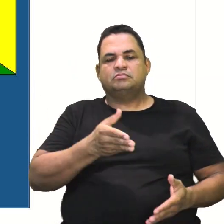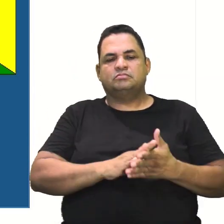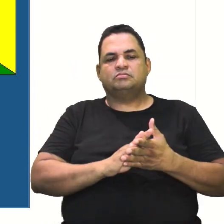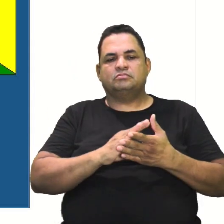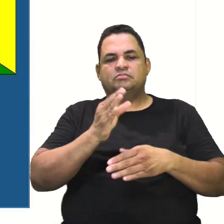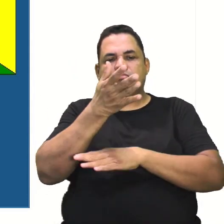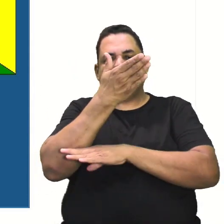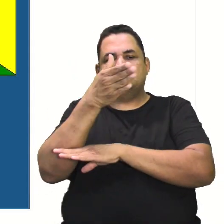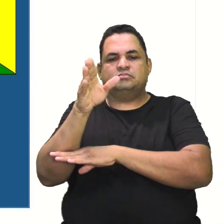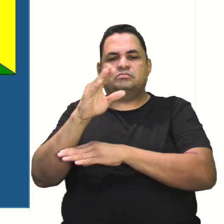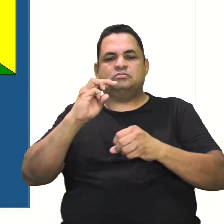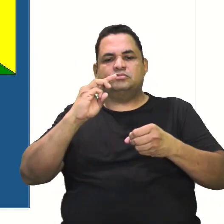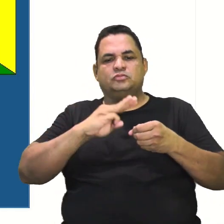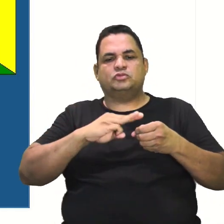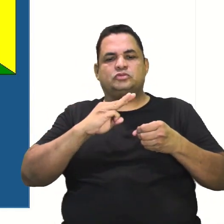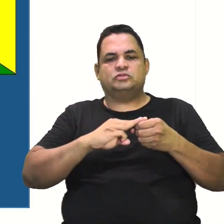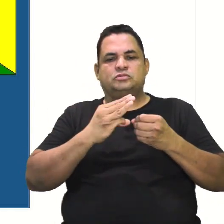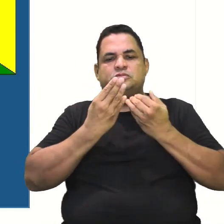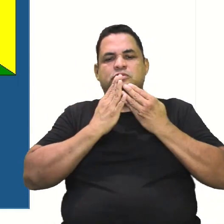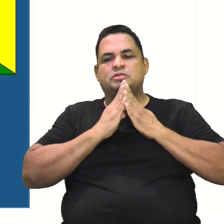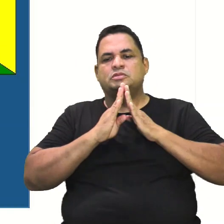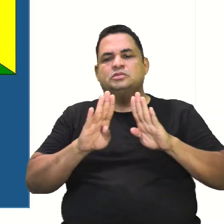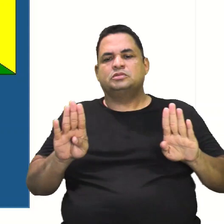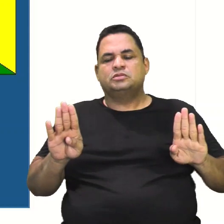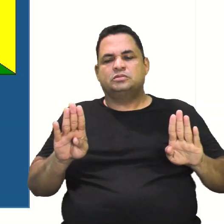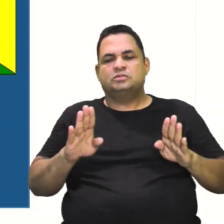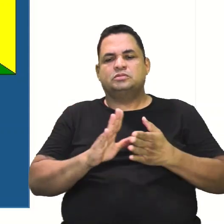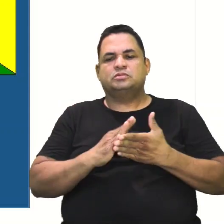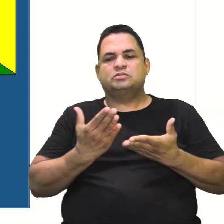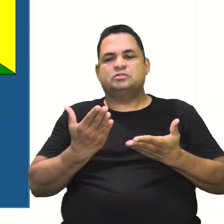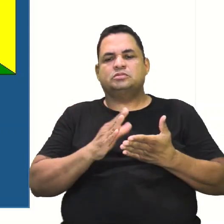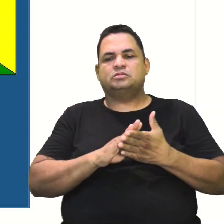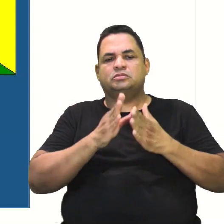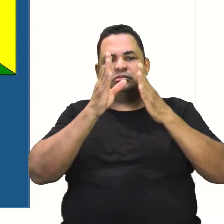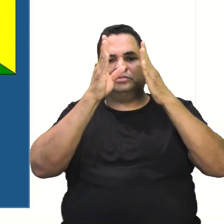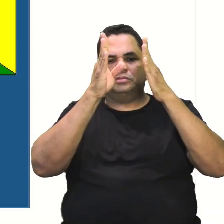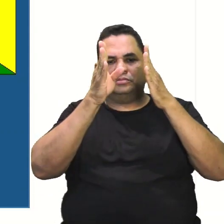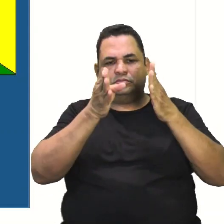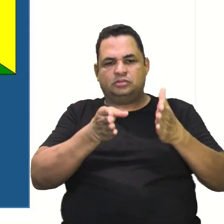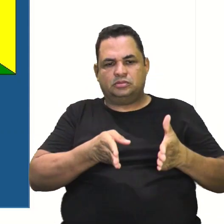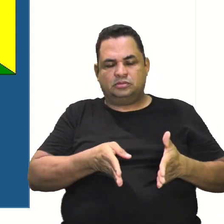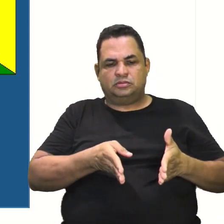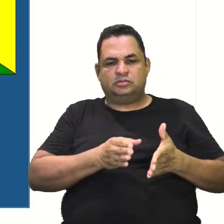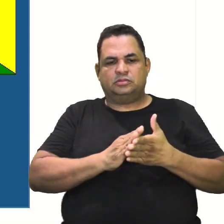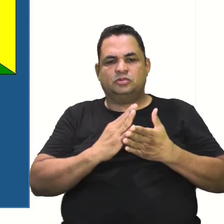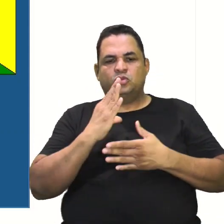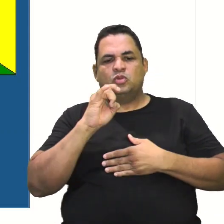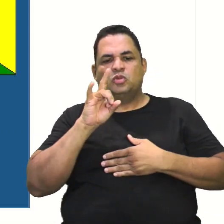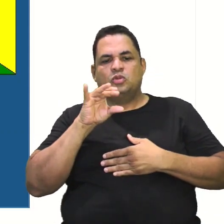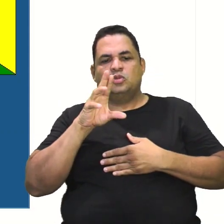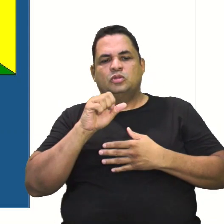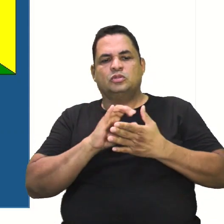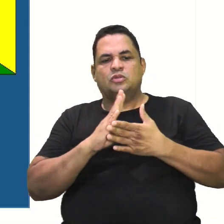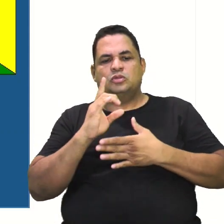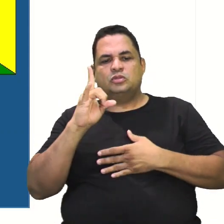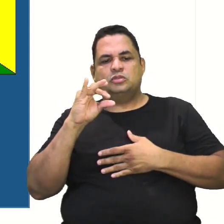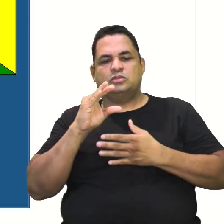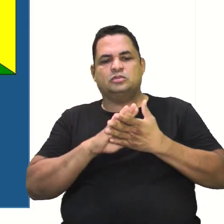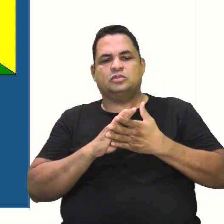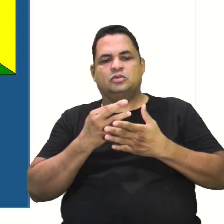município de Buritis são retas paralelas, concorrentes, coincidentes ou